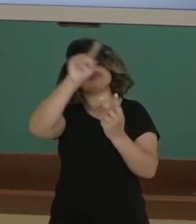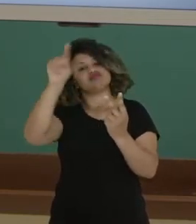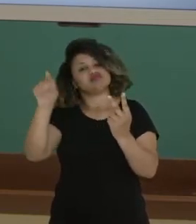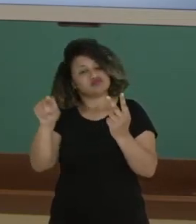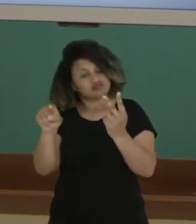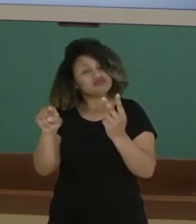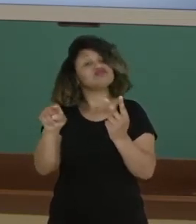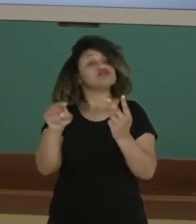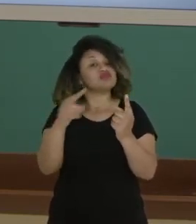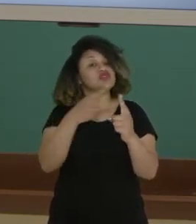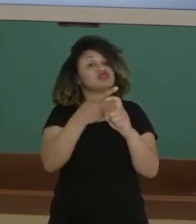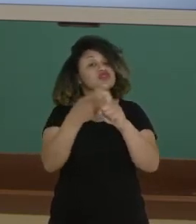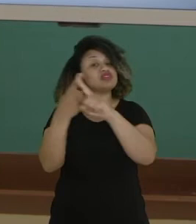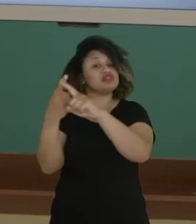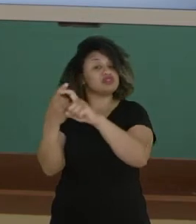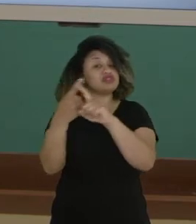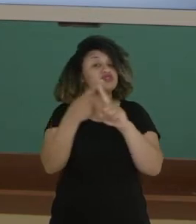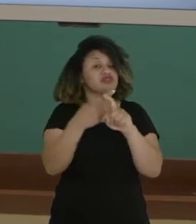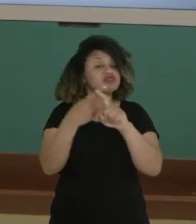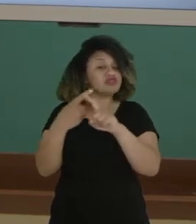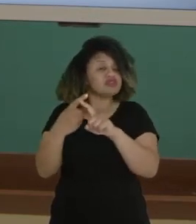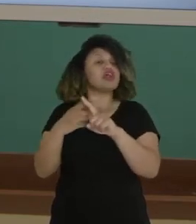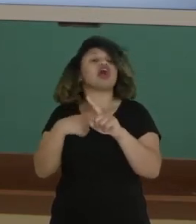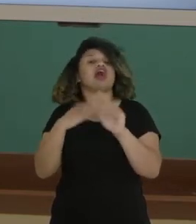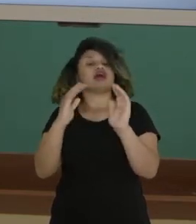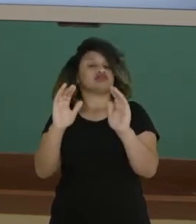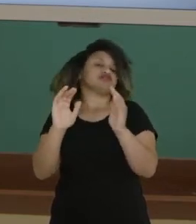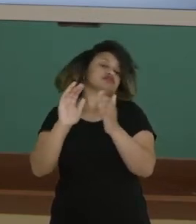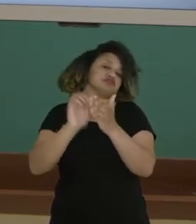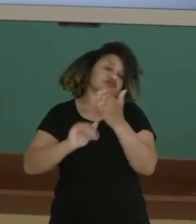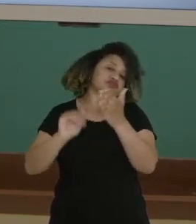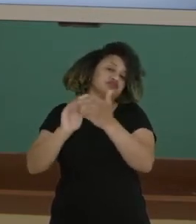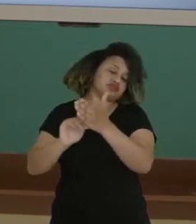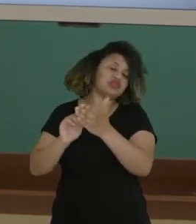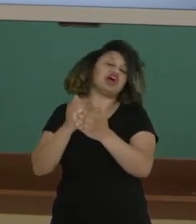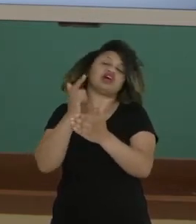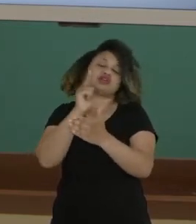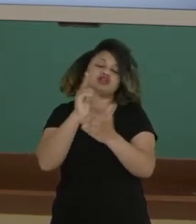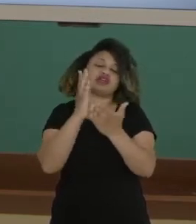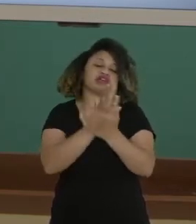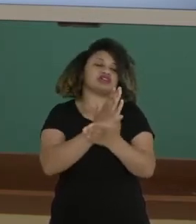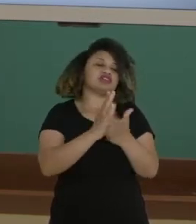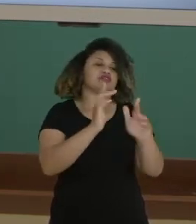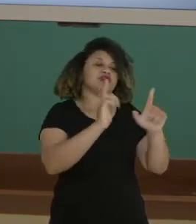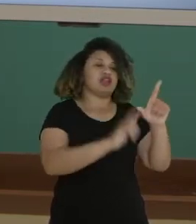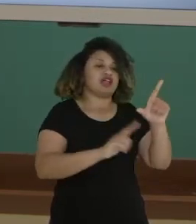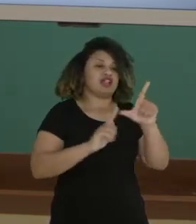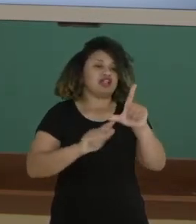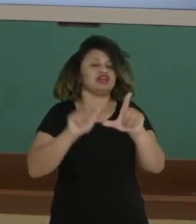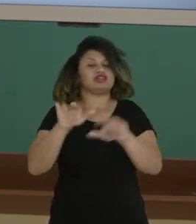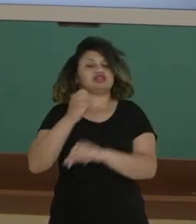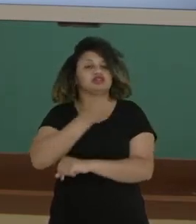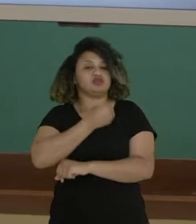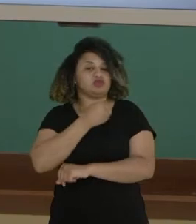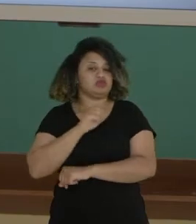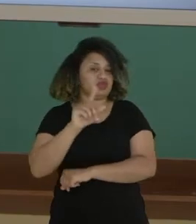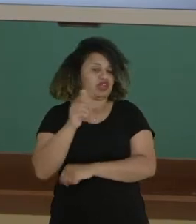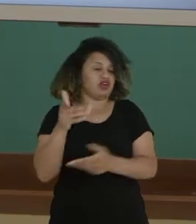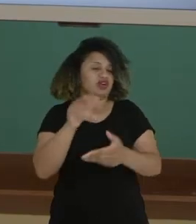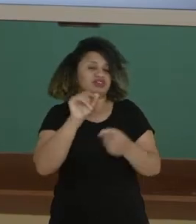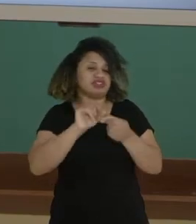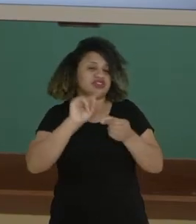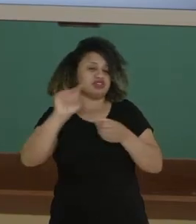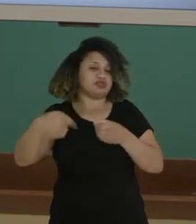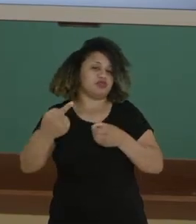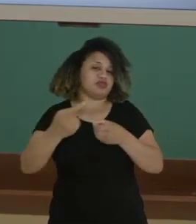distribuindo a multiplicação, e daí os parênteses vão embora. Aí sim você pode separar número de letra, ok? Faz aí que eu